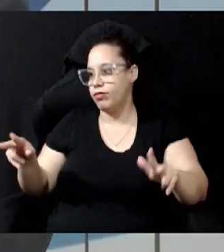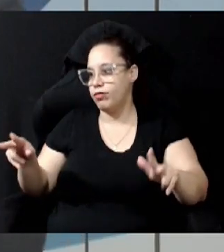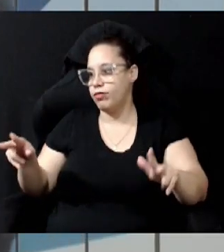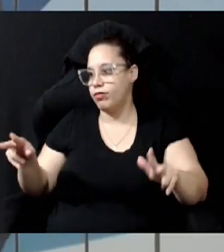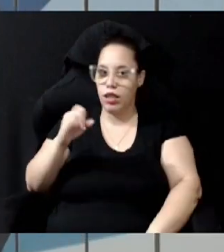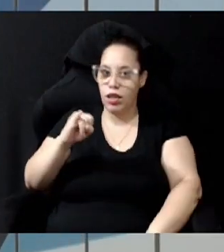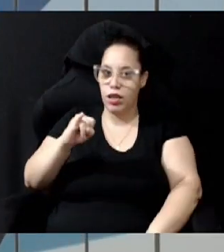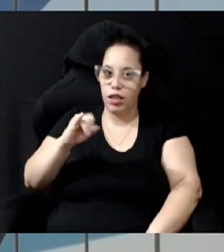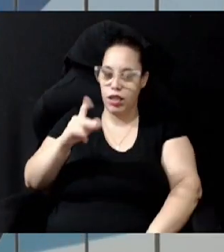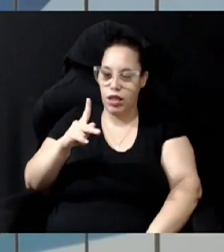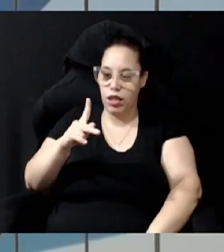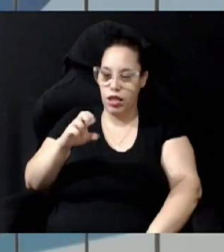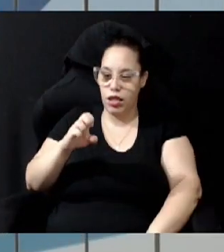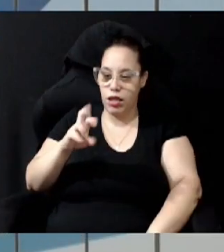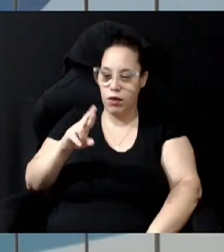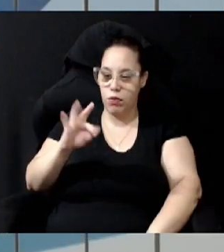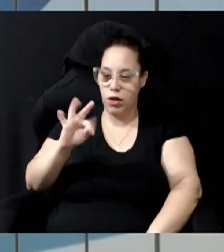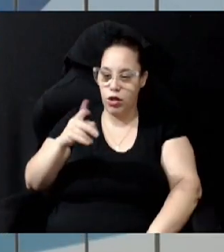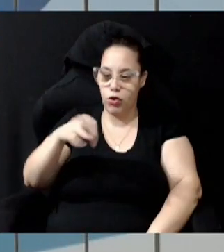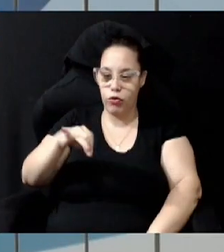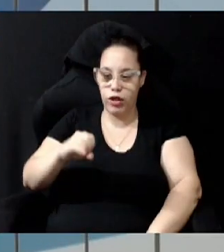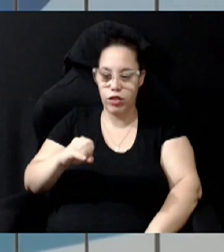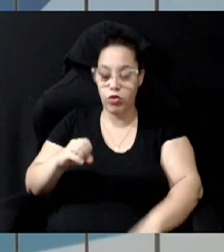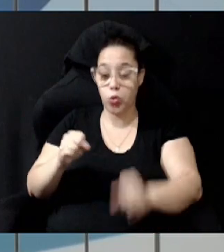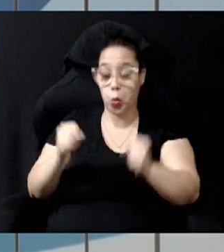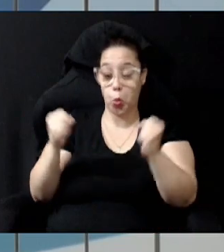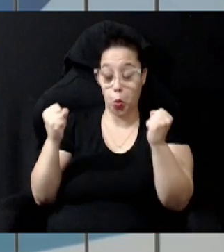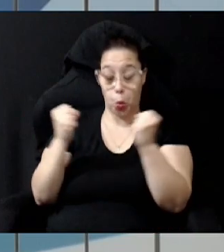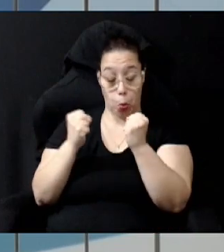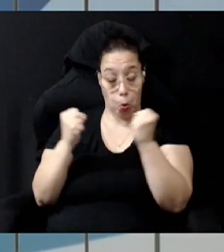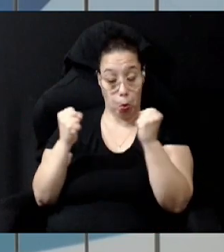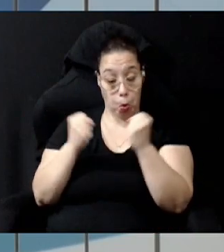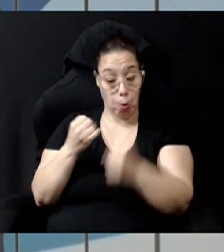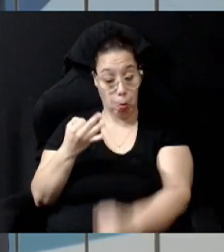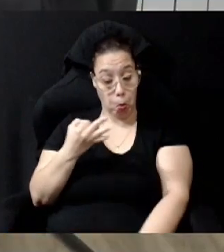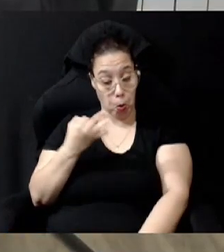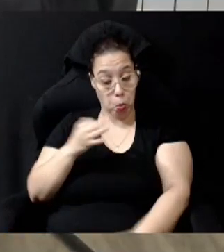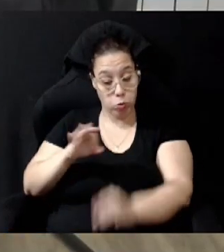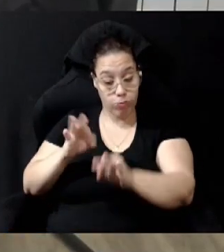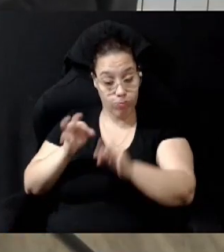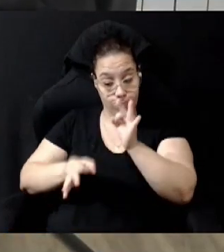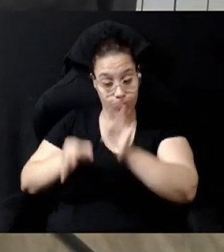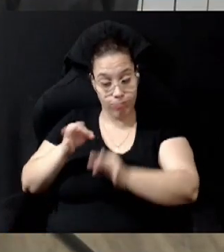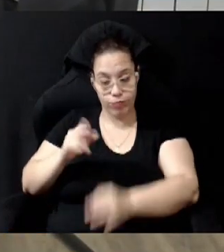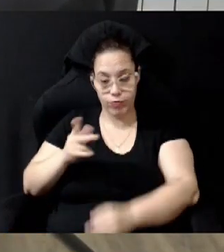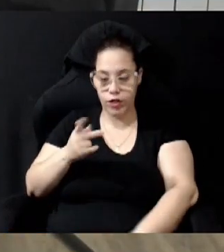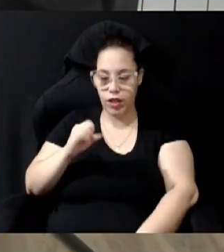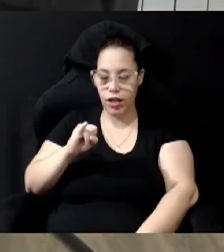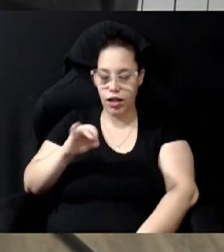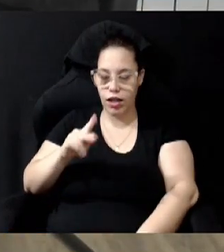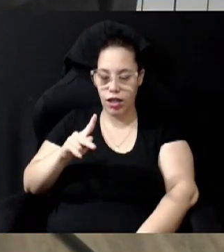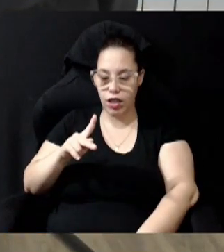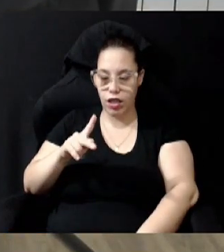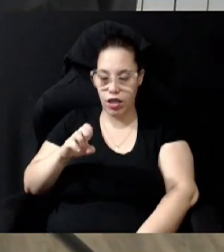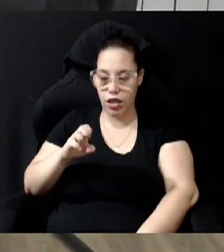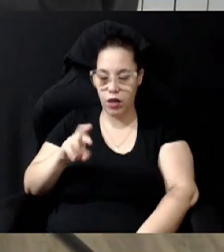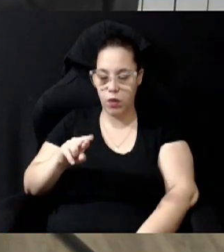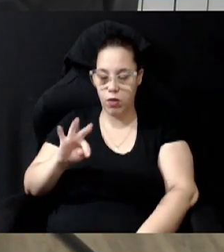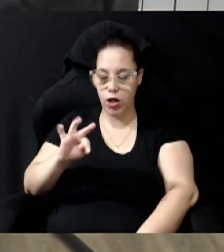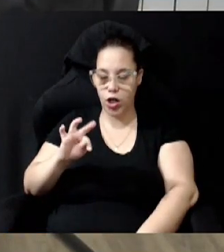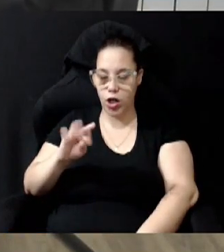depois, como está musculoso o poder judiciário. Hipertrofiado. Hipertrofiado, ele está musculoso, são 30